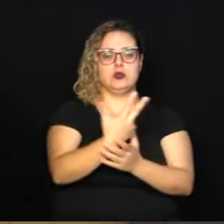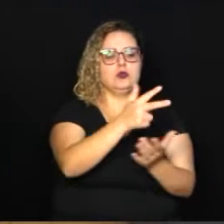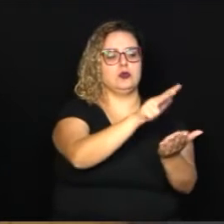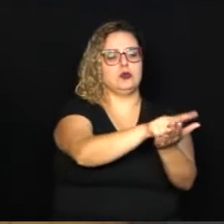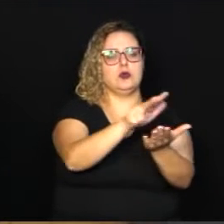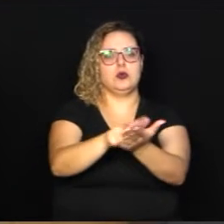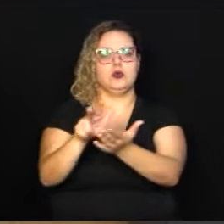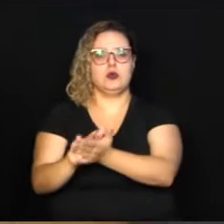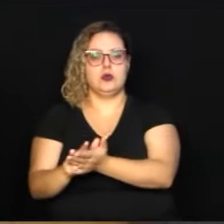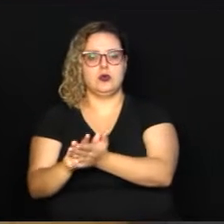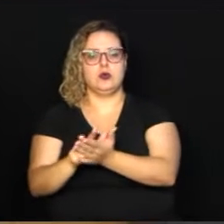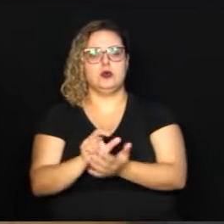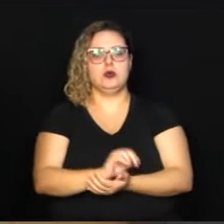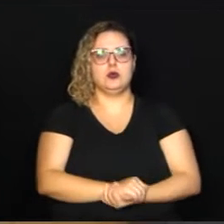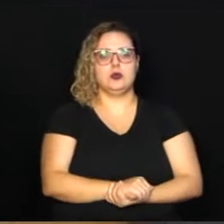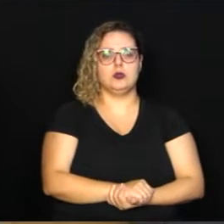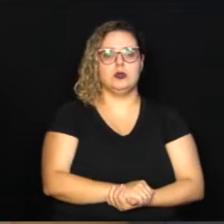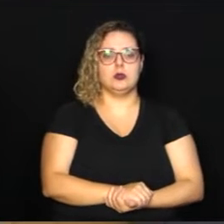leitos